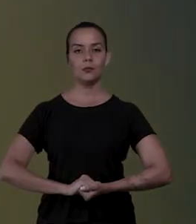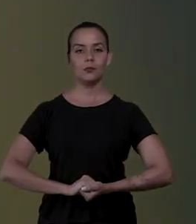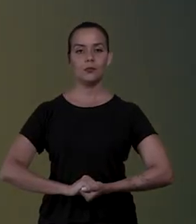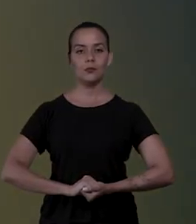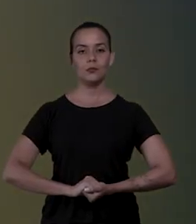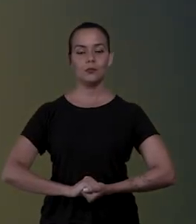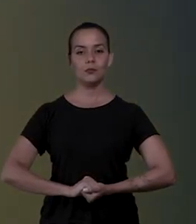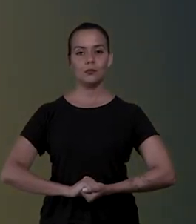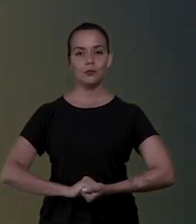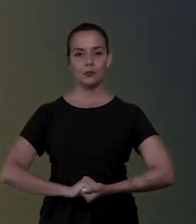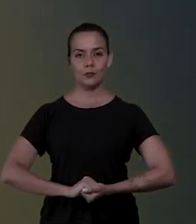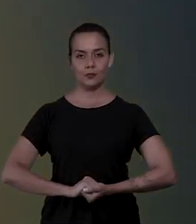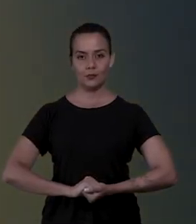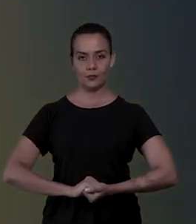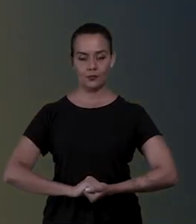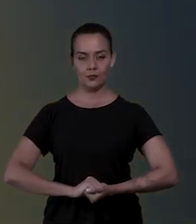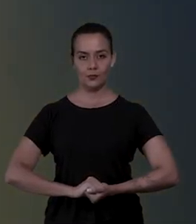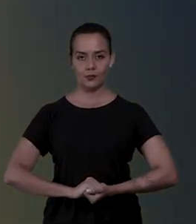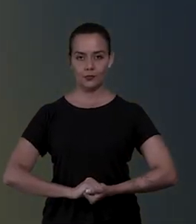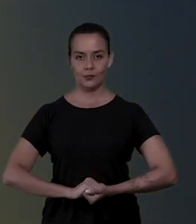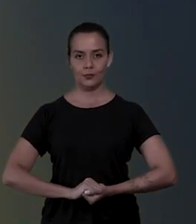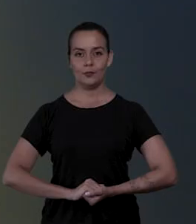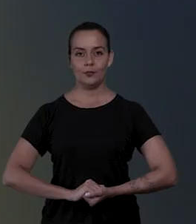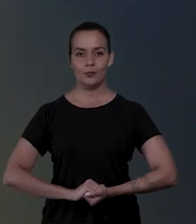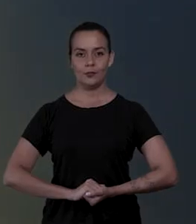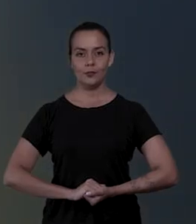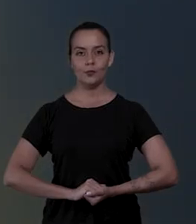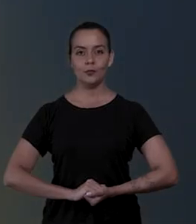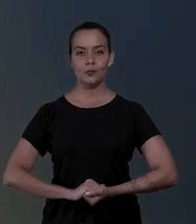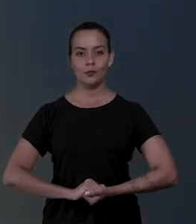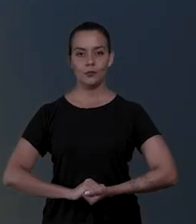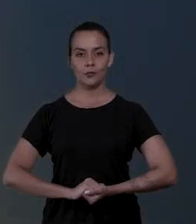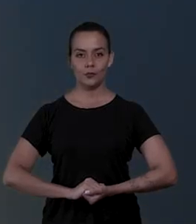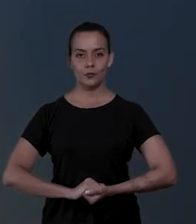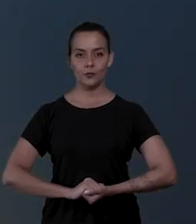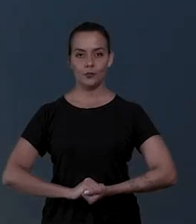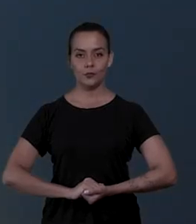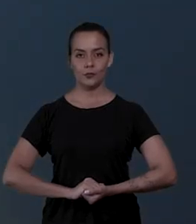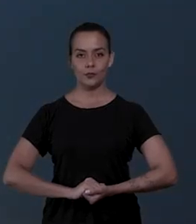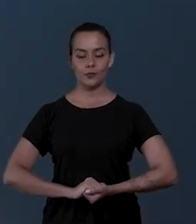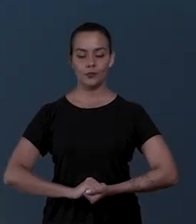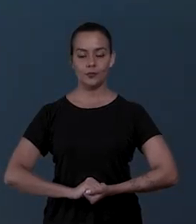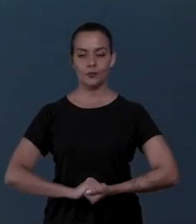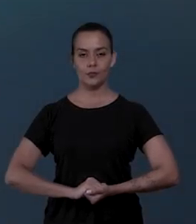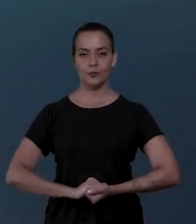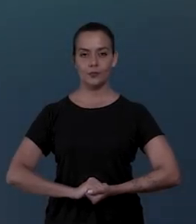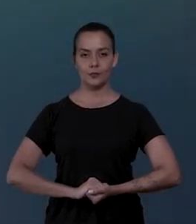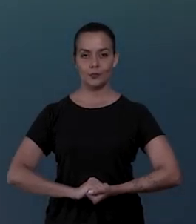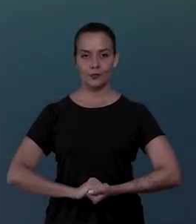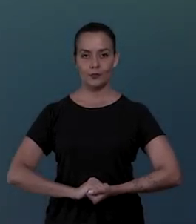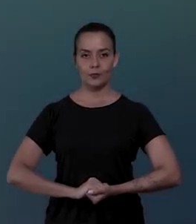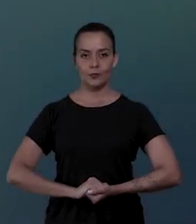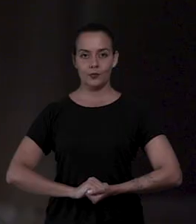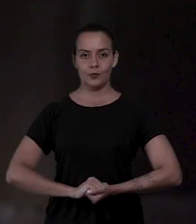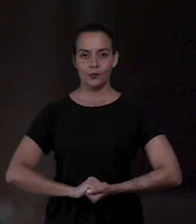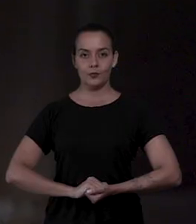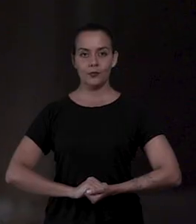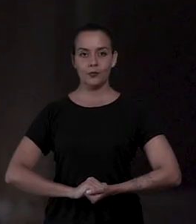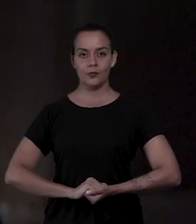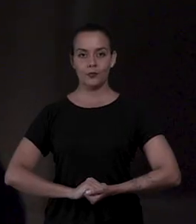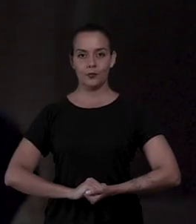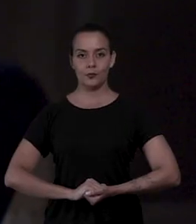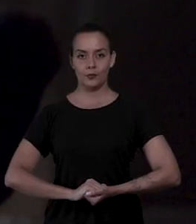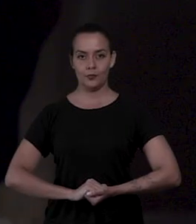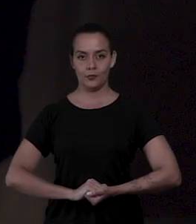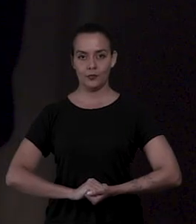Brasil. Bolinhas avermelhadas como pequenos frutos se estendem lado a lado em uma haste esverdeada.